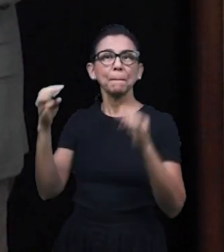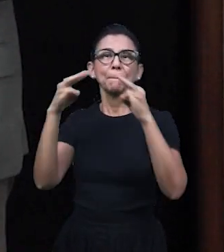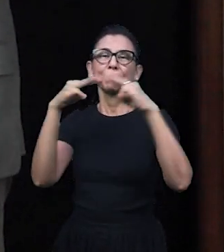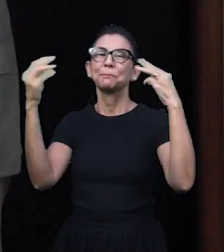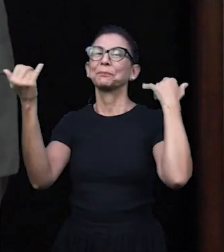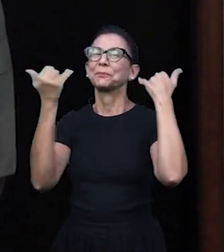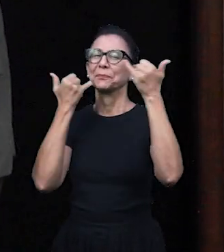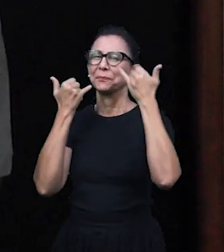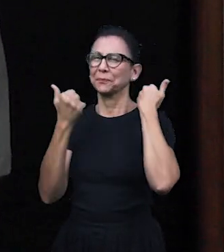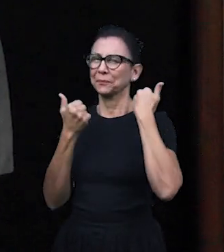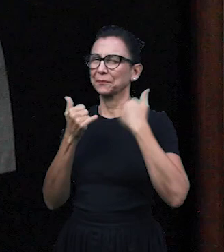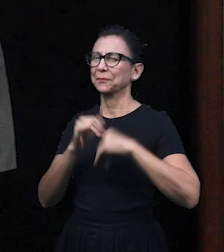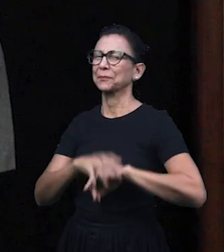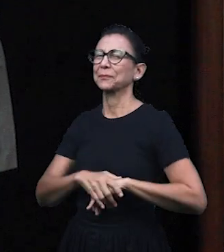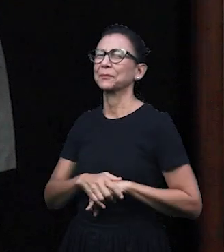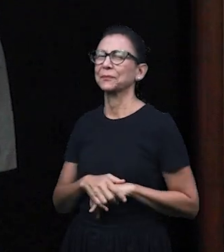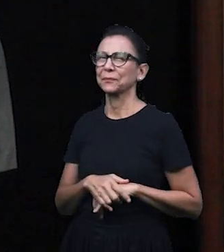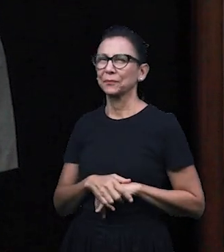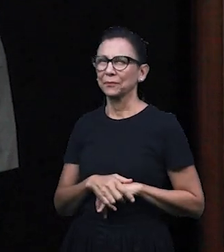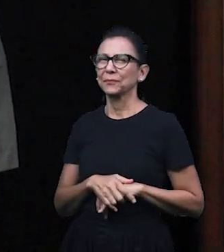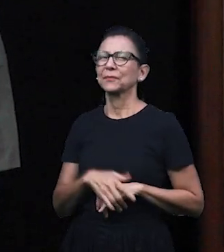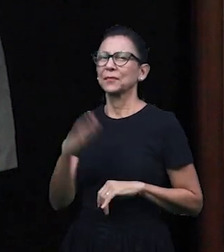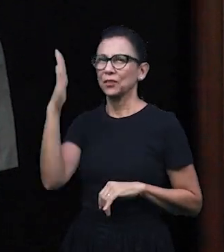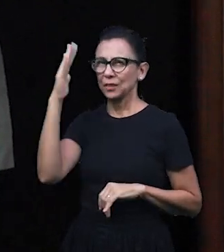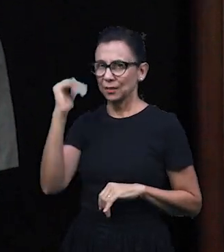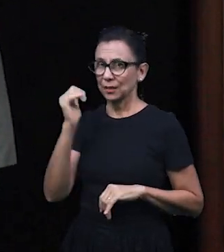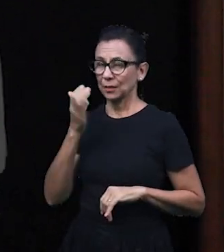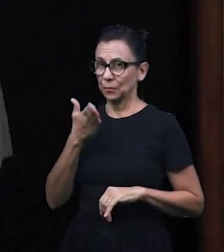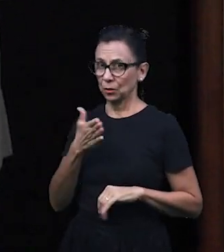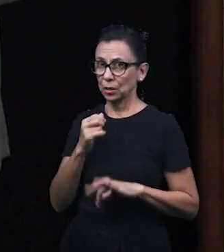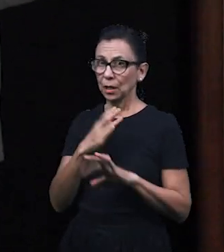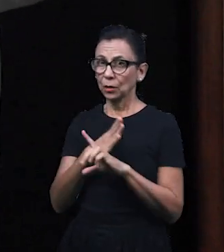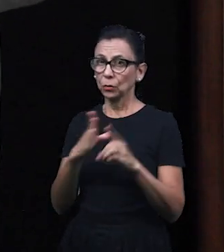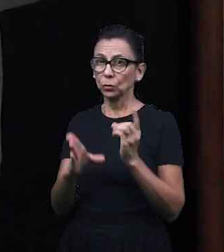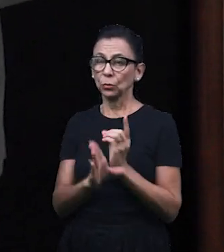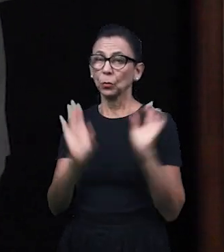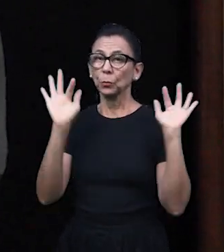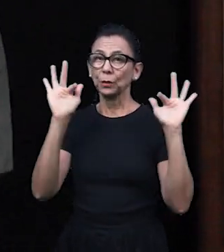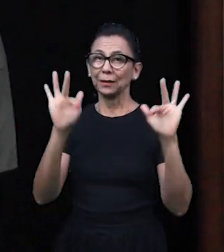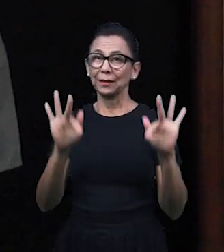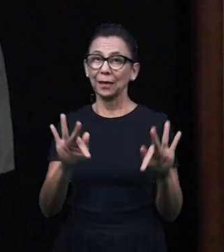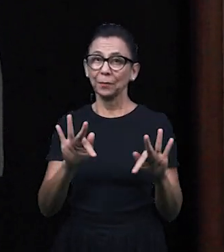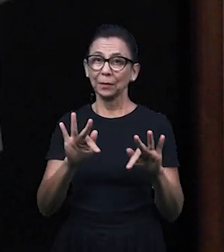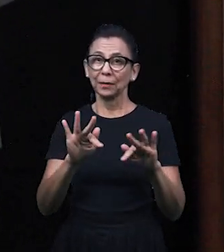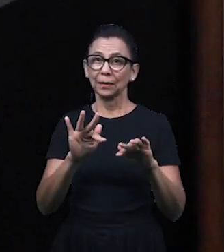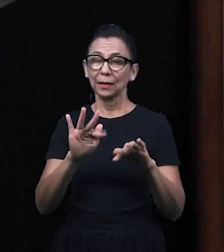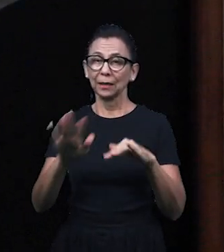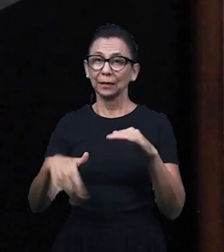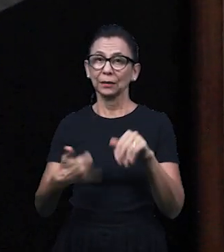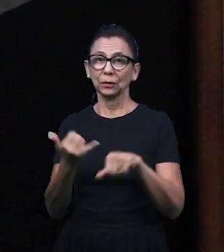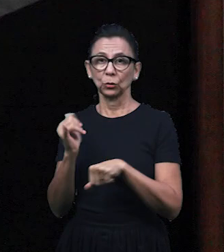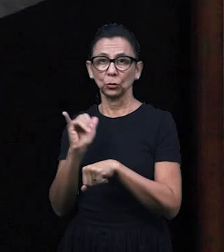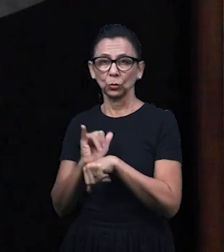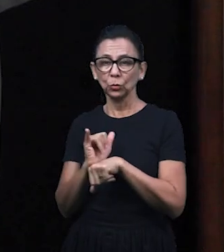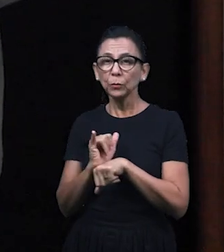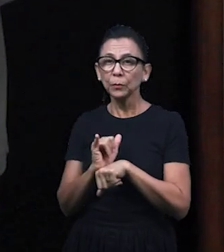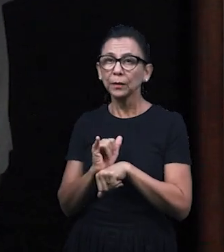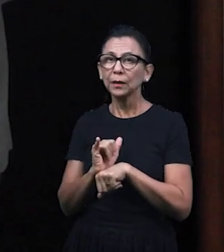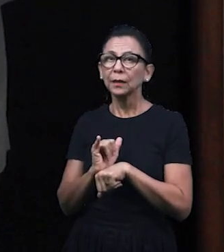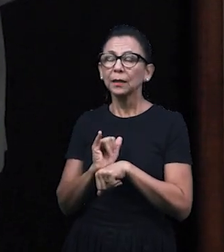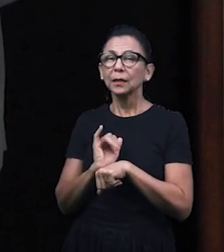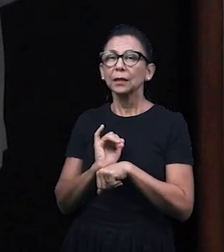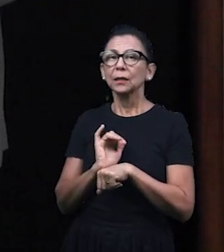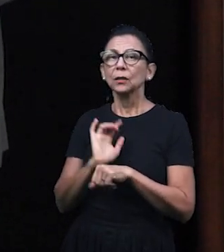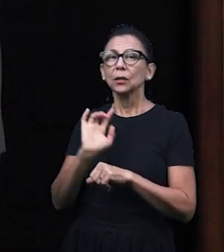E você já sabe, terminou o culto aqui, transmitido pelo nosso canal no YouTube. Na sequência, você assiste ao